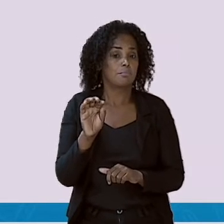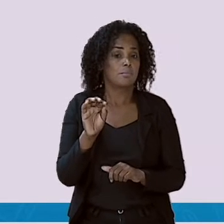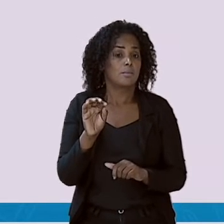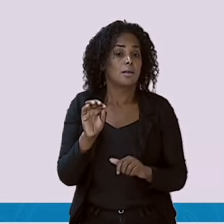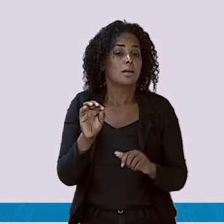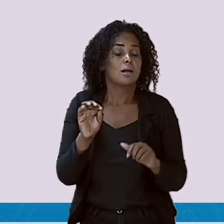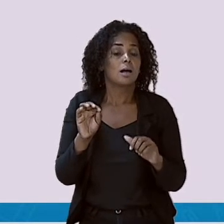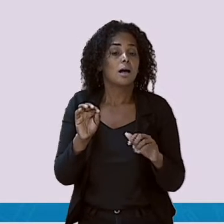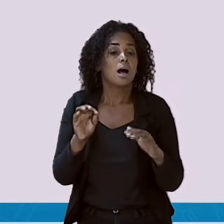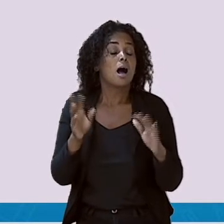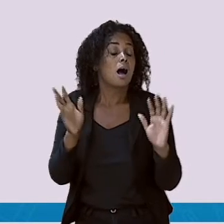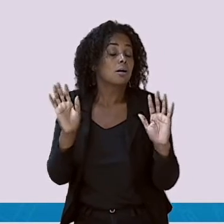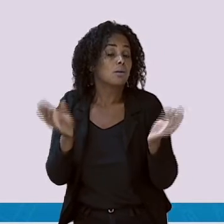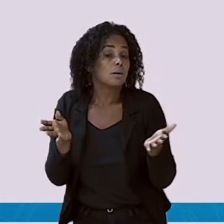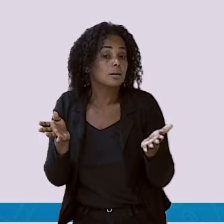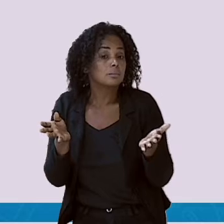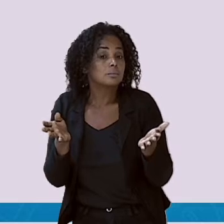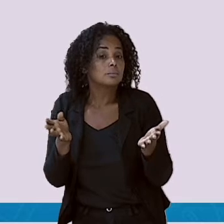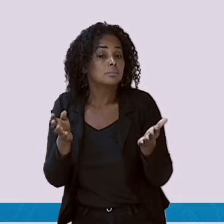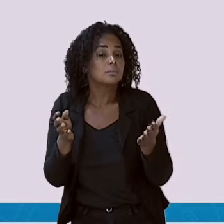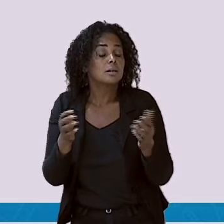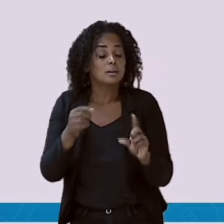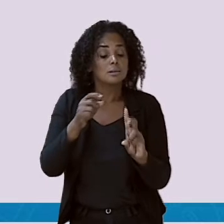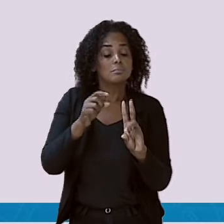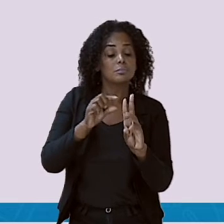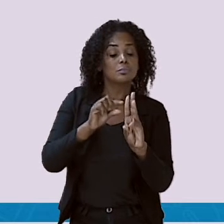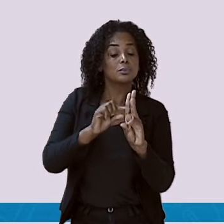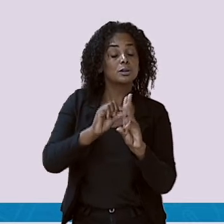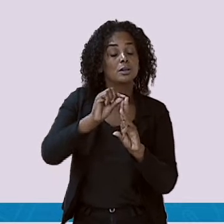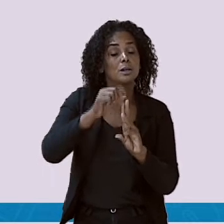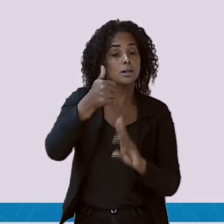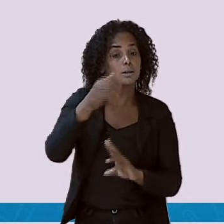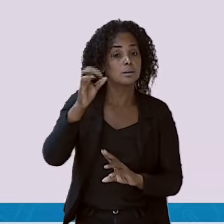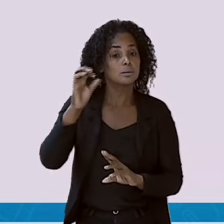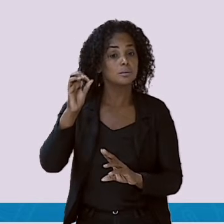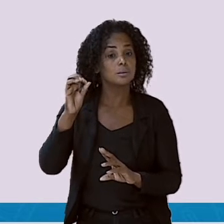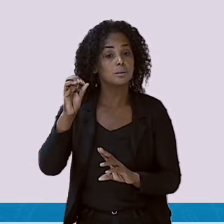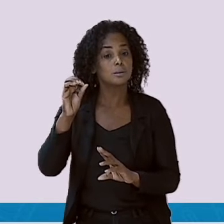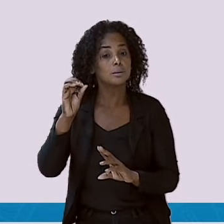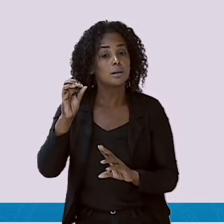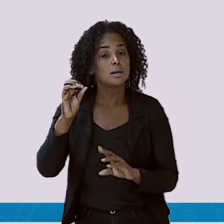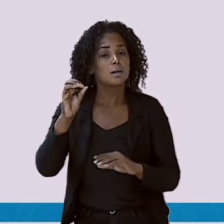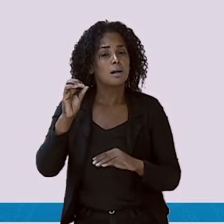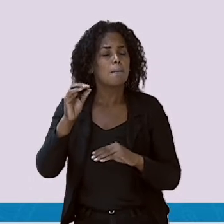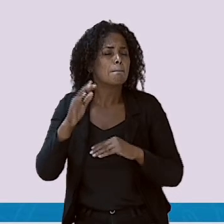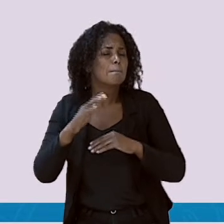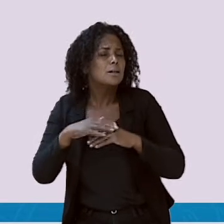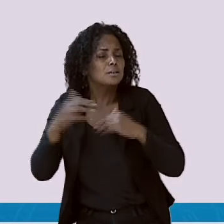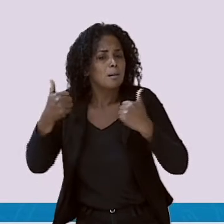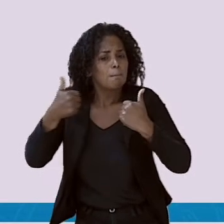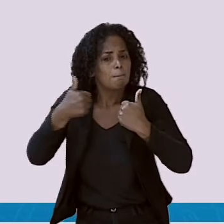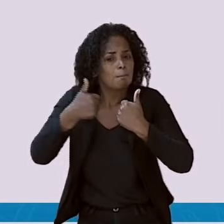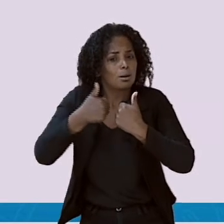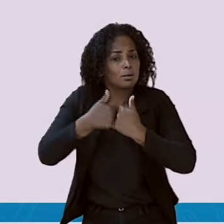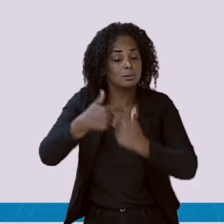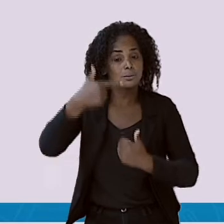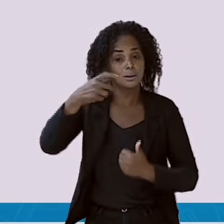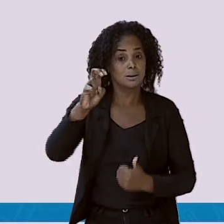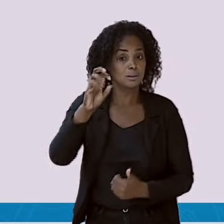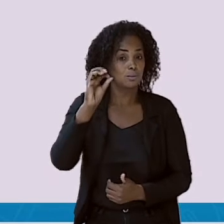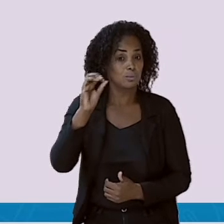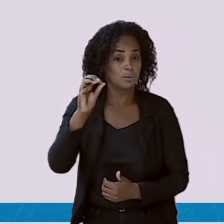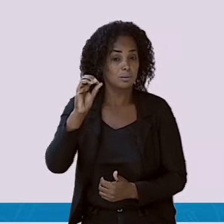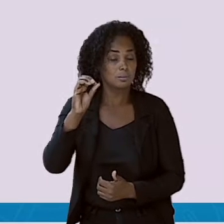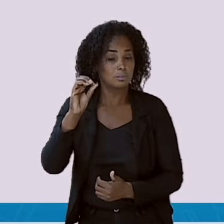de 250 é. Então, se falou a centena inteira, significa que nós vamos